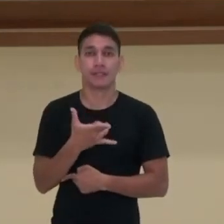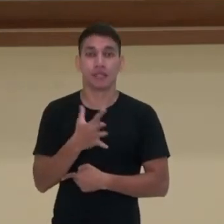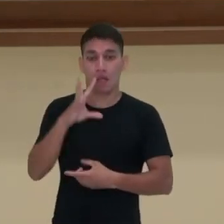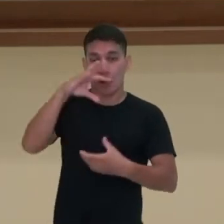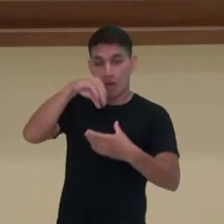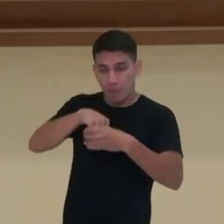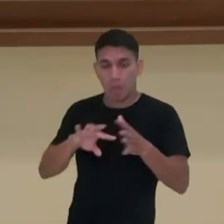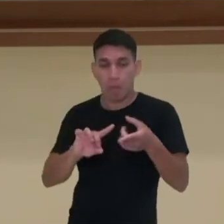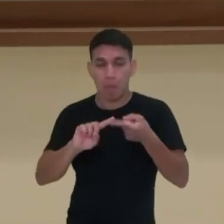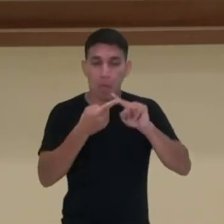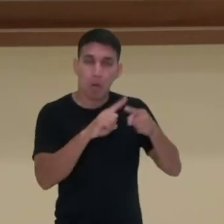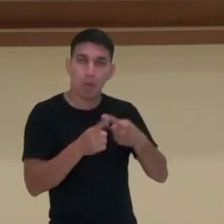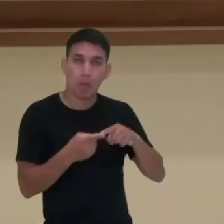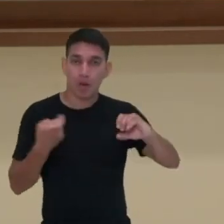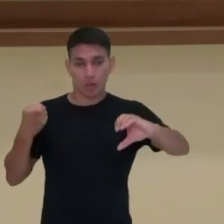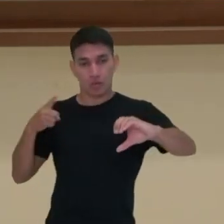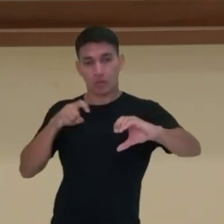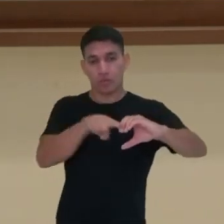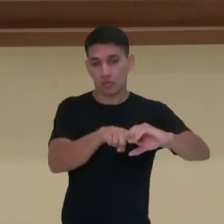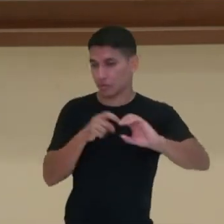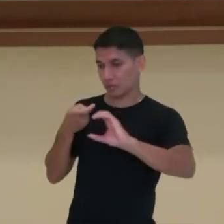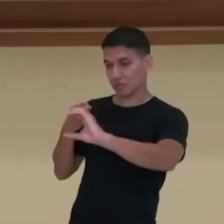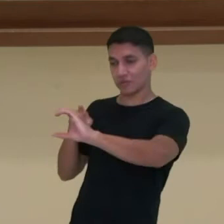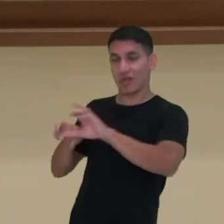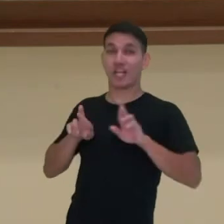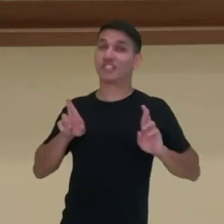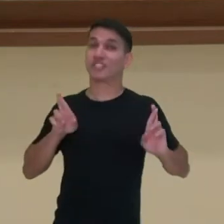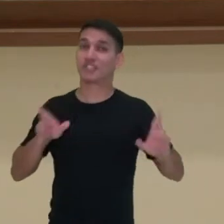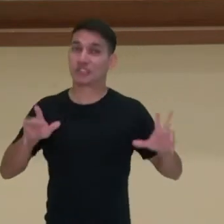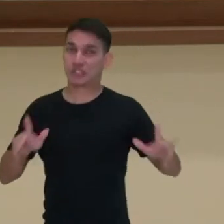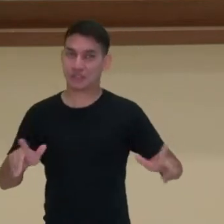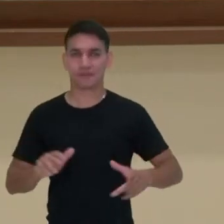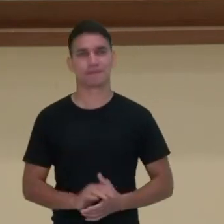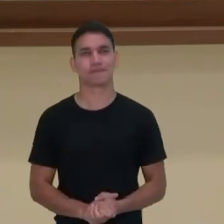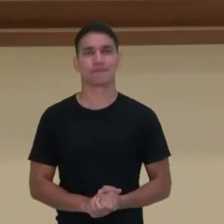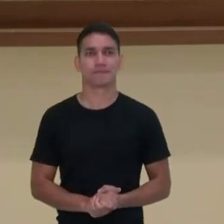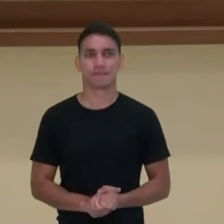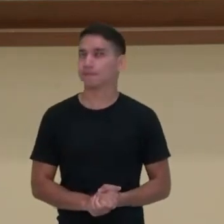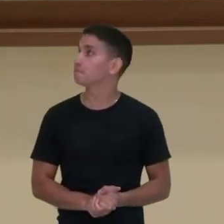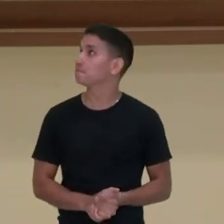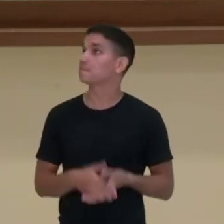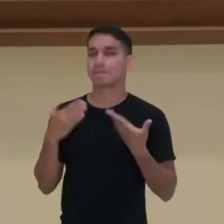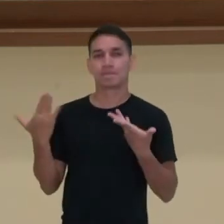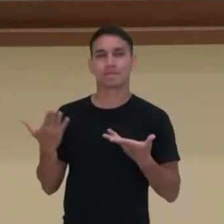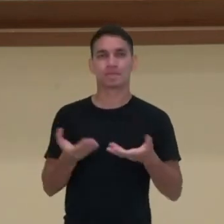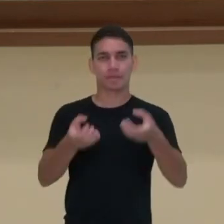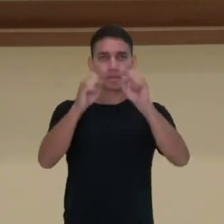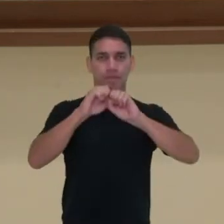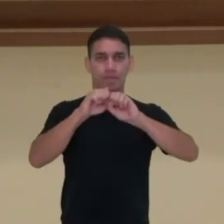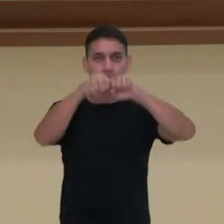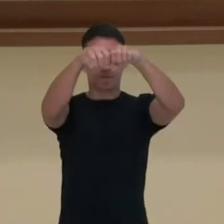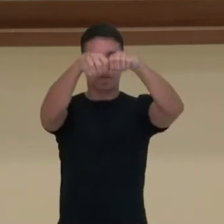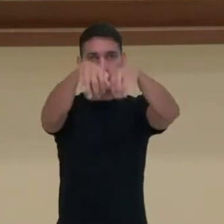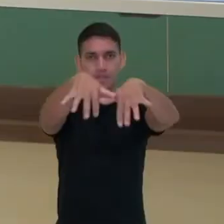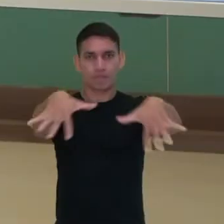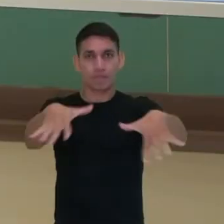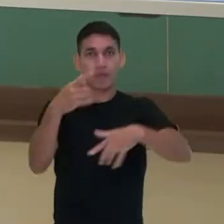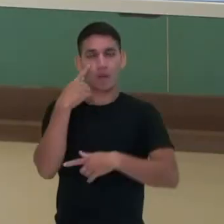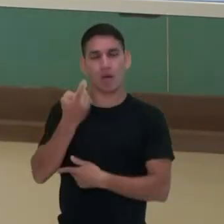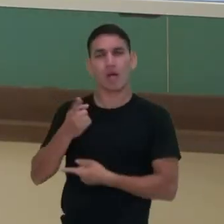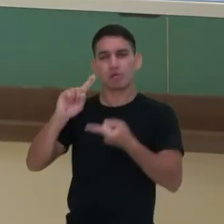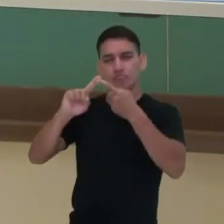fecundações diferentes, espermatozoides e óvulos diferentes entre si ali, ok? Primeiro lá, gente, para